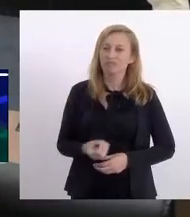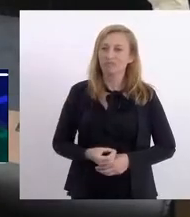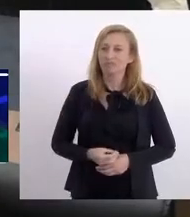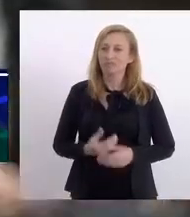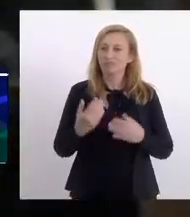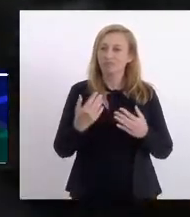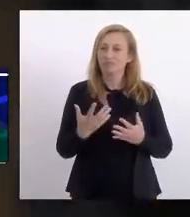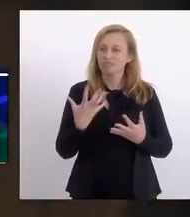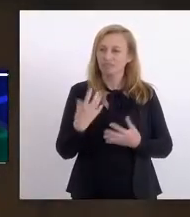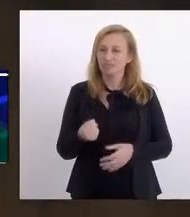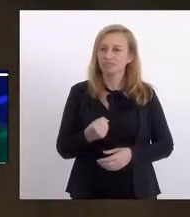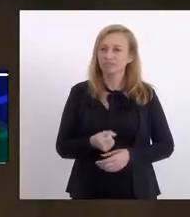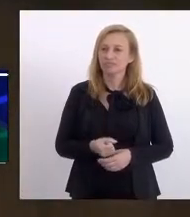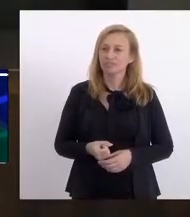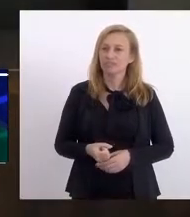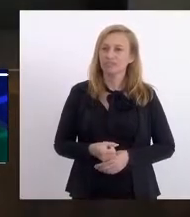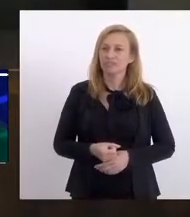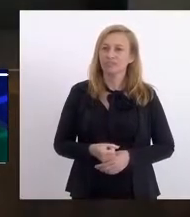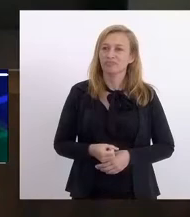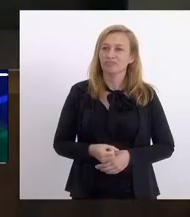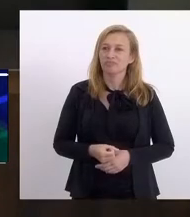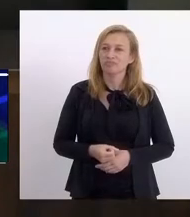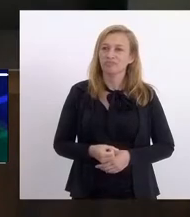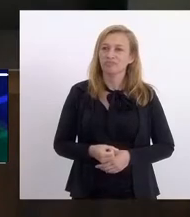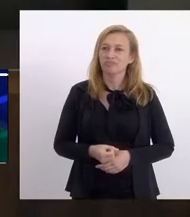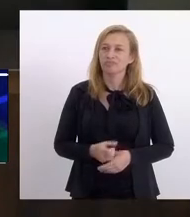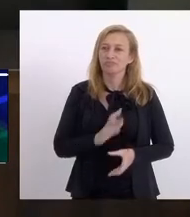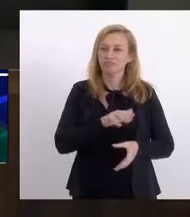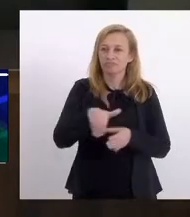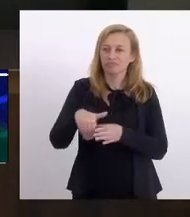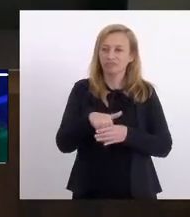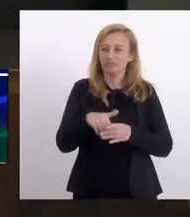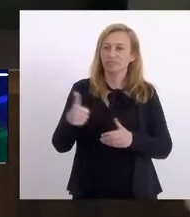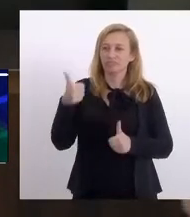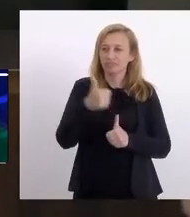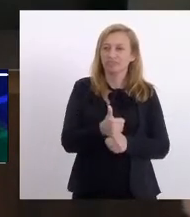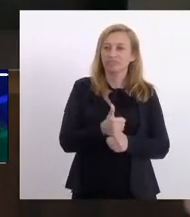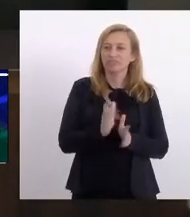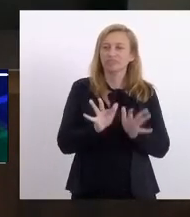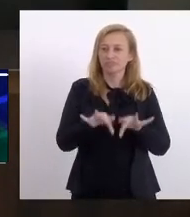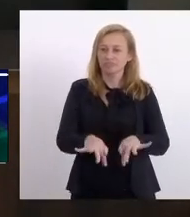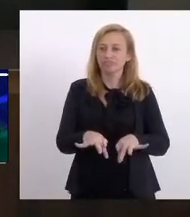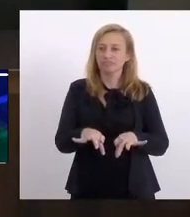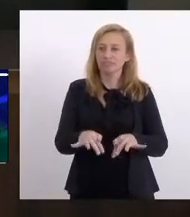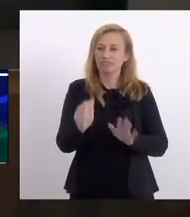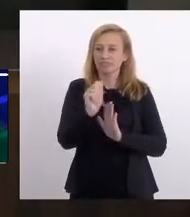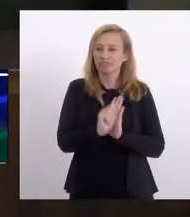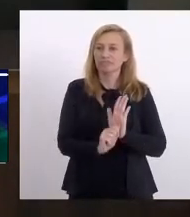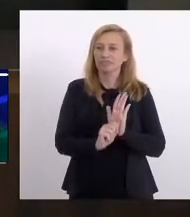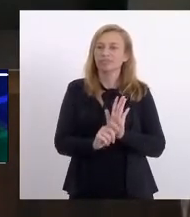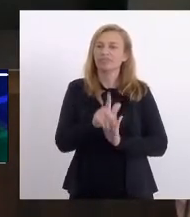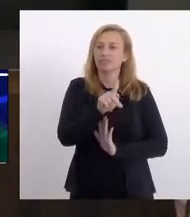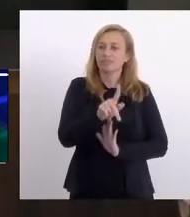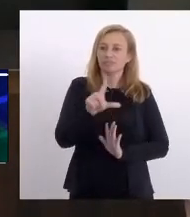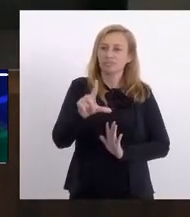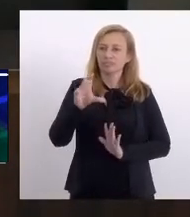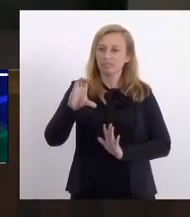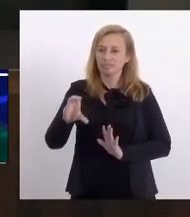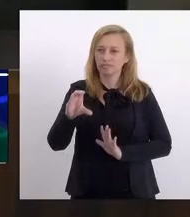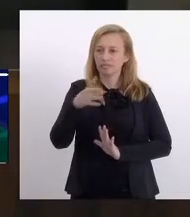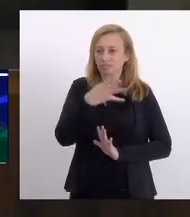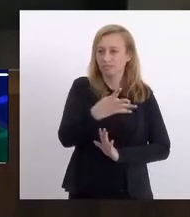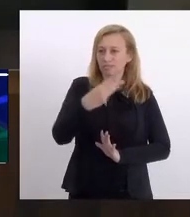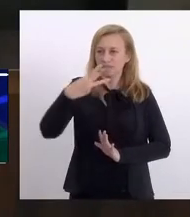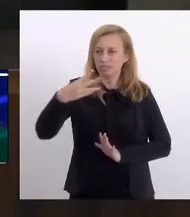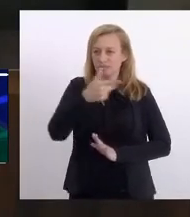Favorável. Os pareceres emitidos em votação substitutivo com forma final de redação do PLC